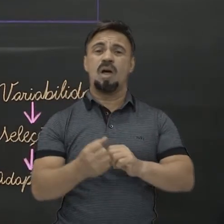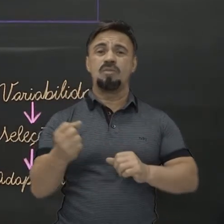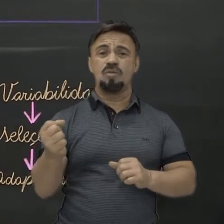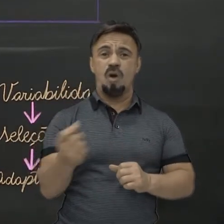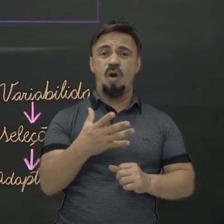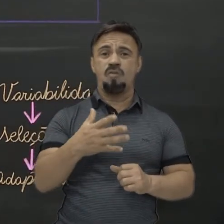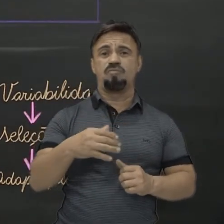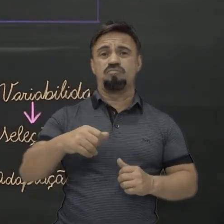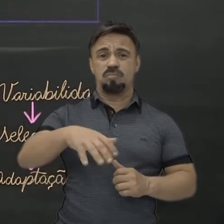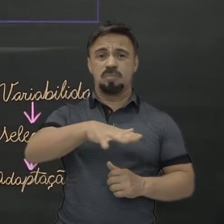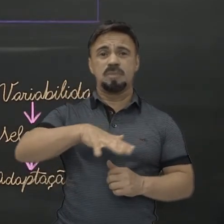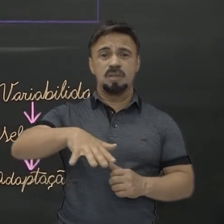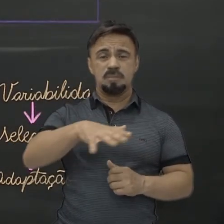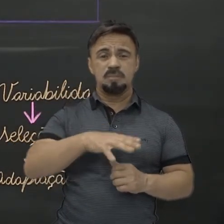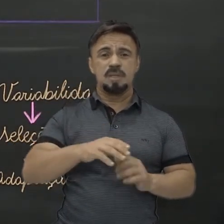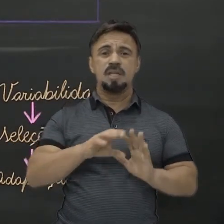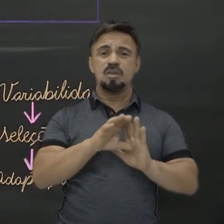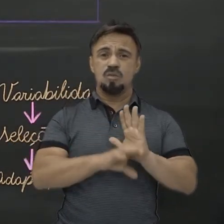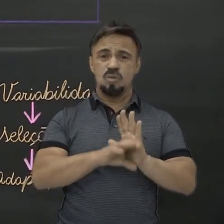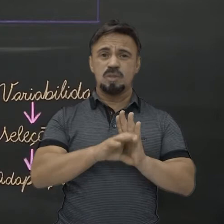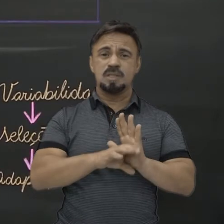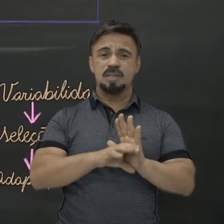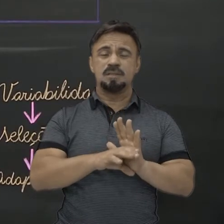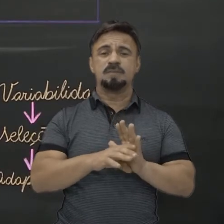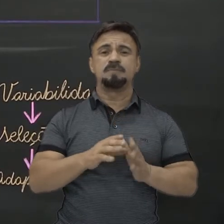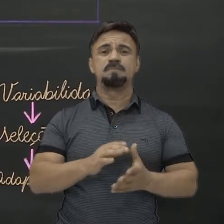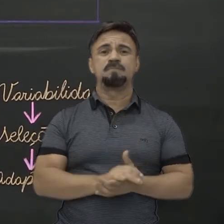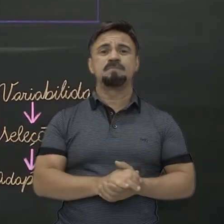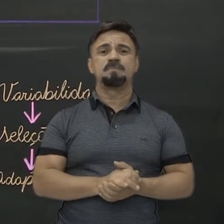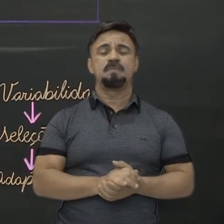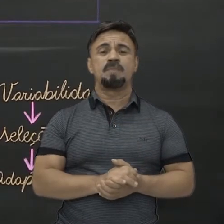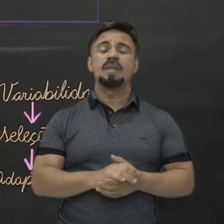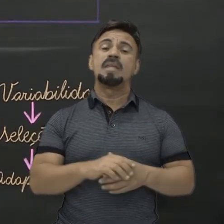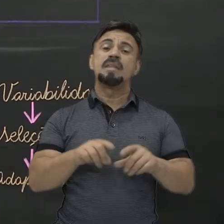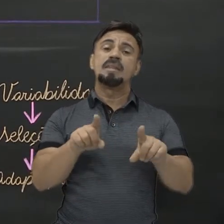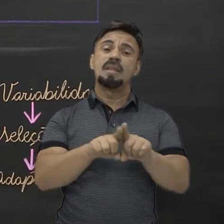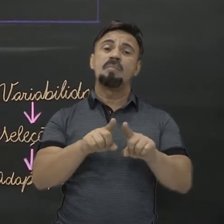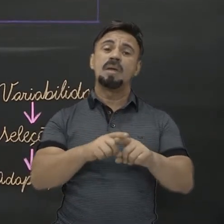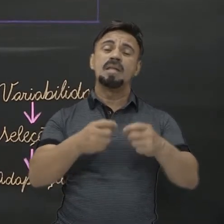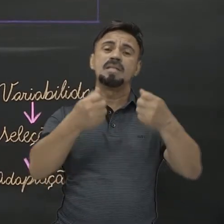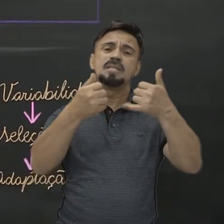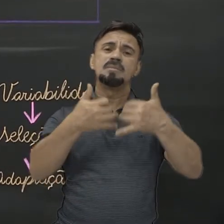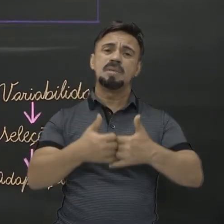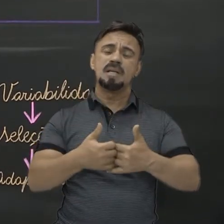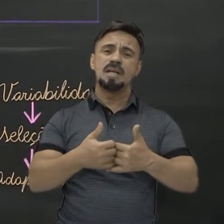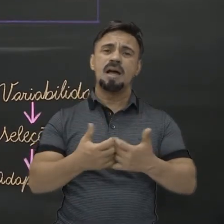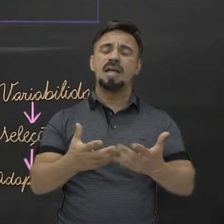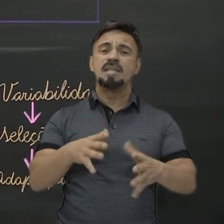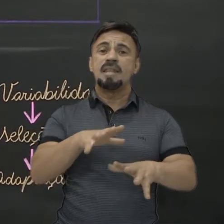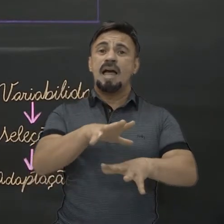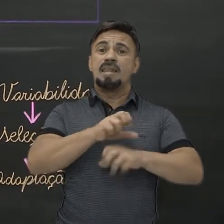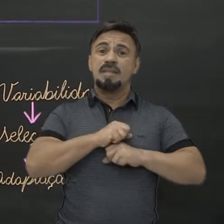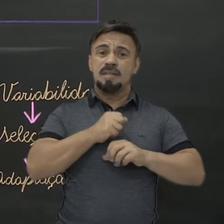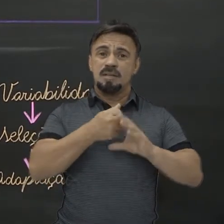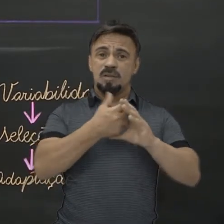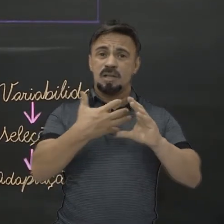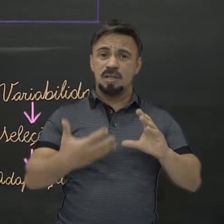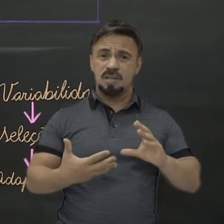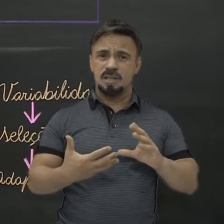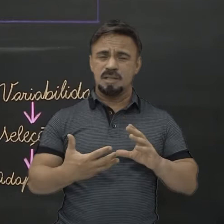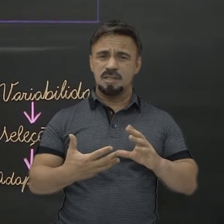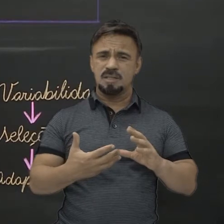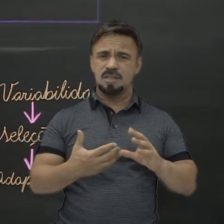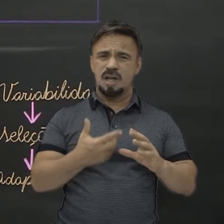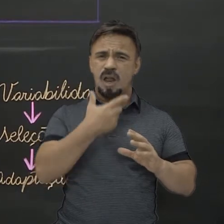realidade. Entendido o conceito de seleção natural? E ele falava, olha, a gente não adquiriu características, conforme